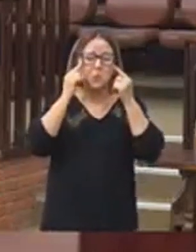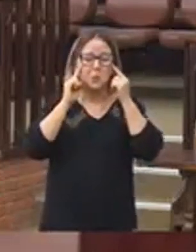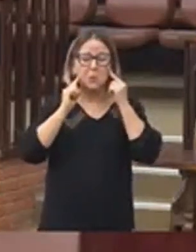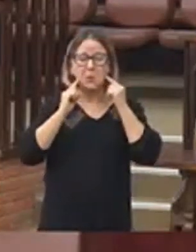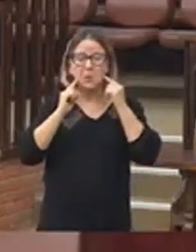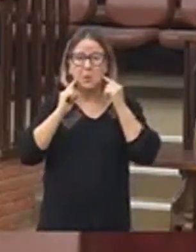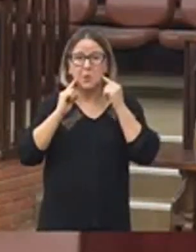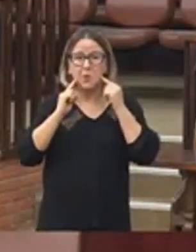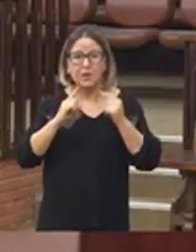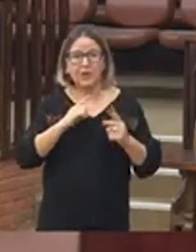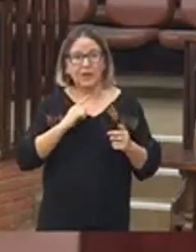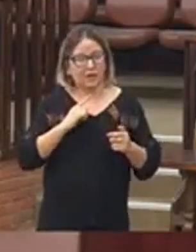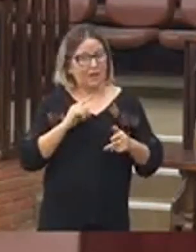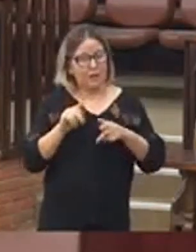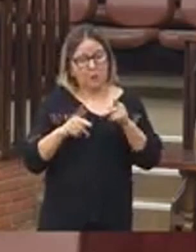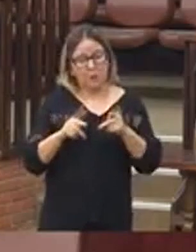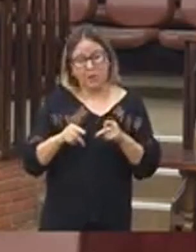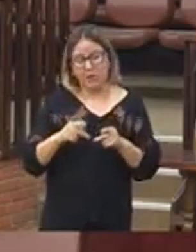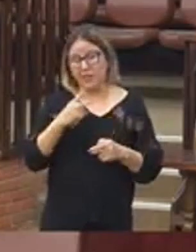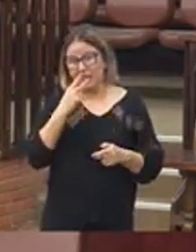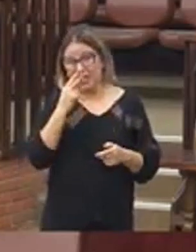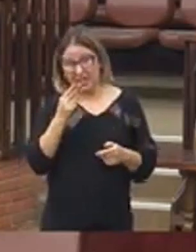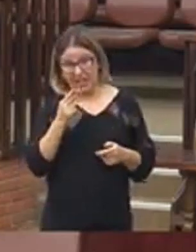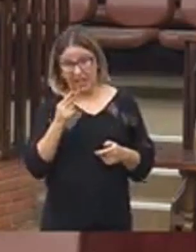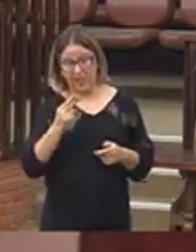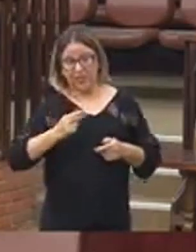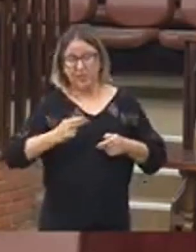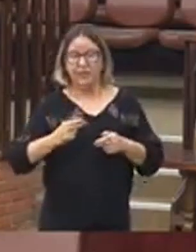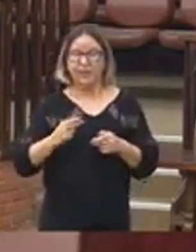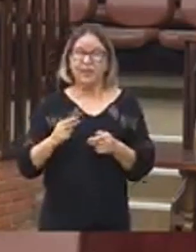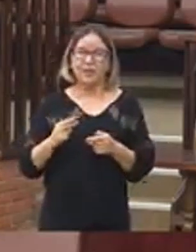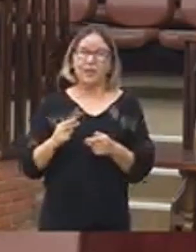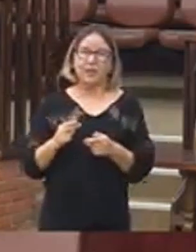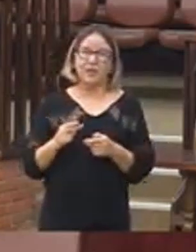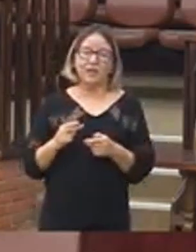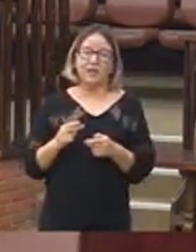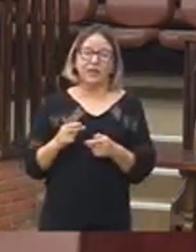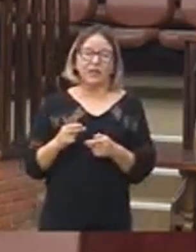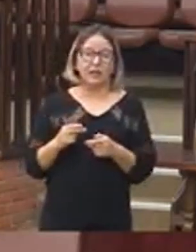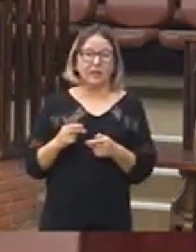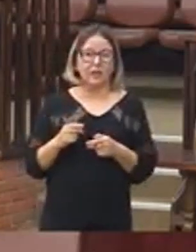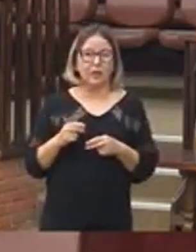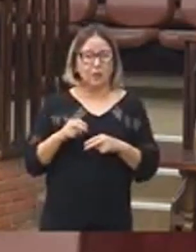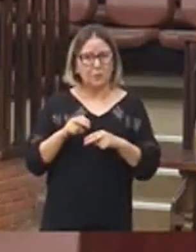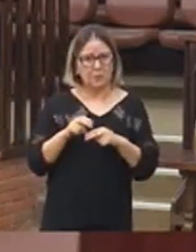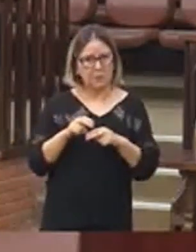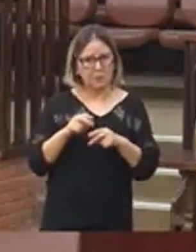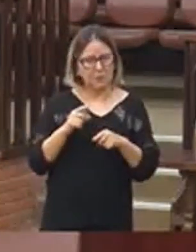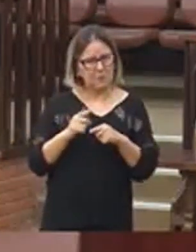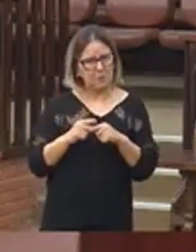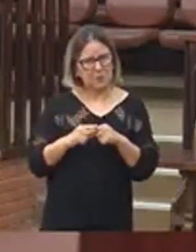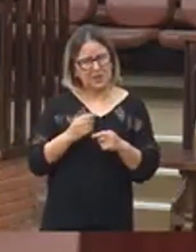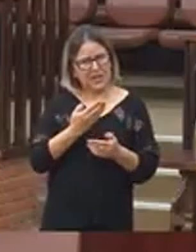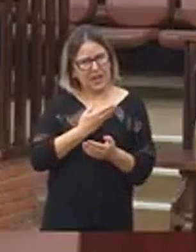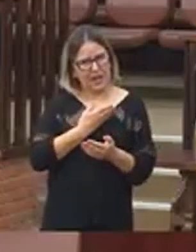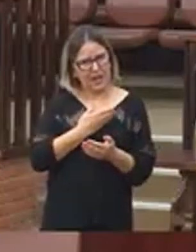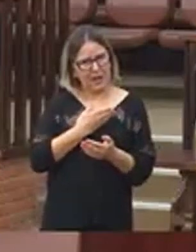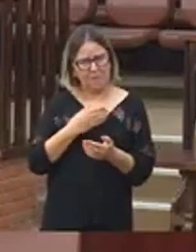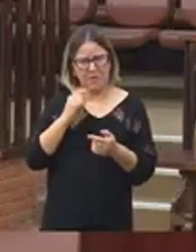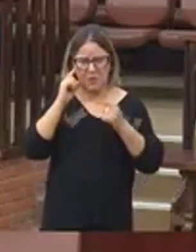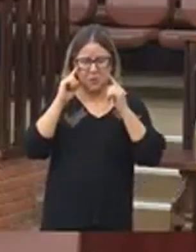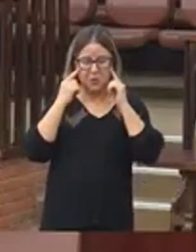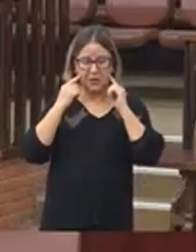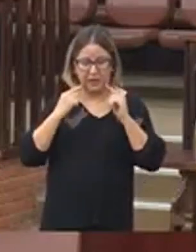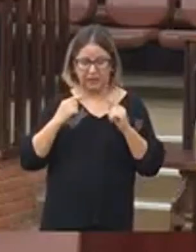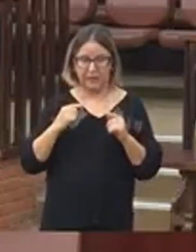judeus que eram amigos da família de Lázaro choravam. Veja o versículo 33. O